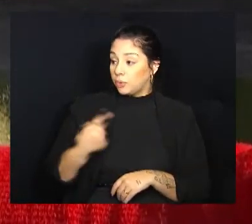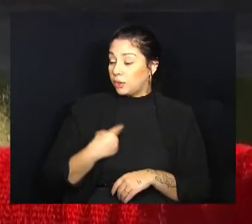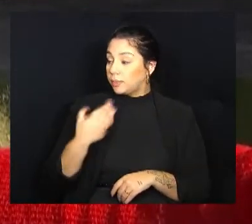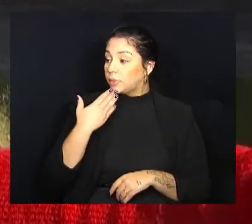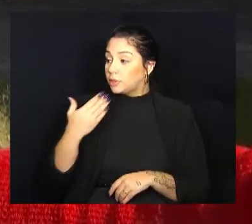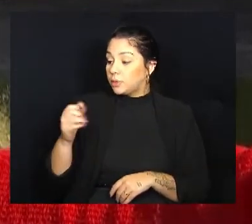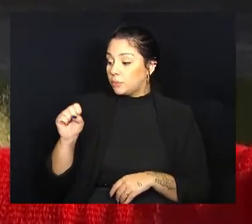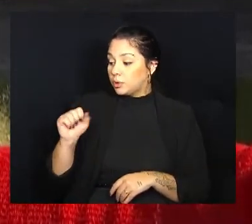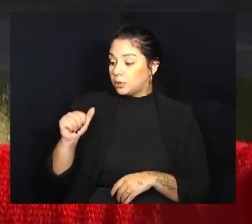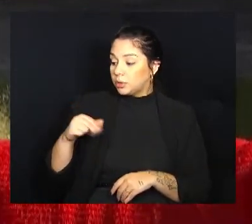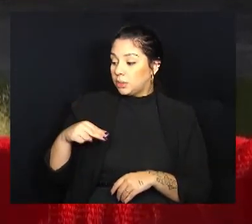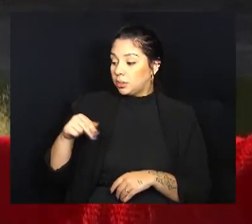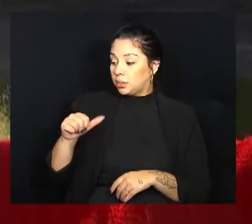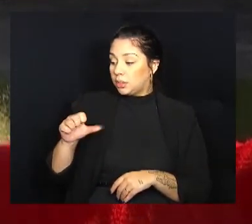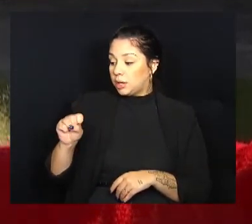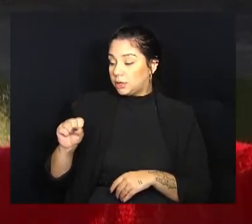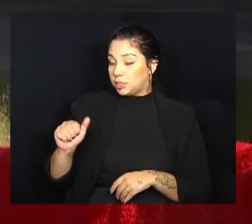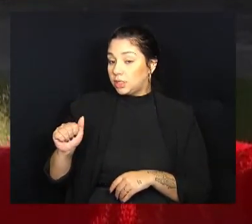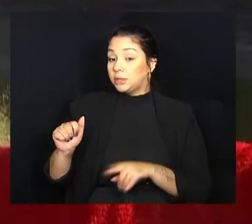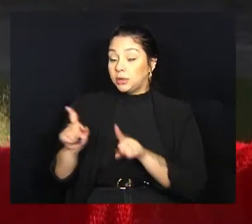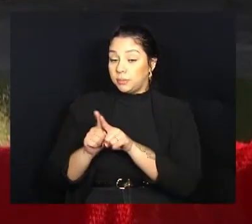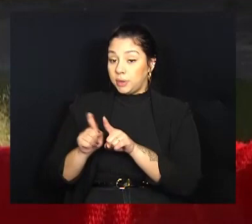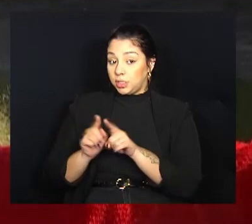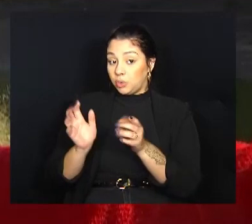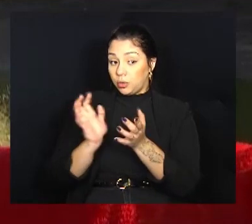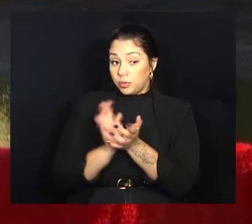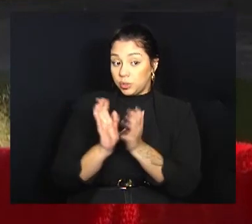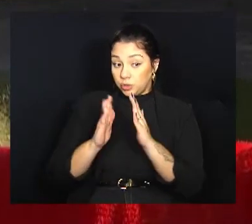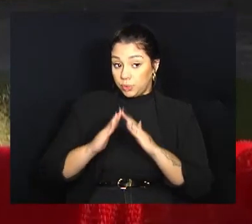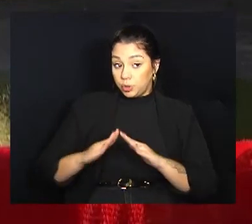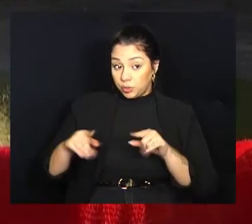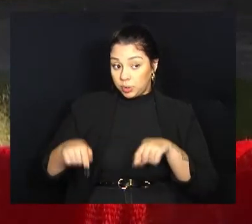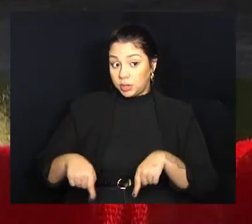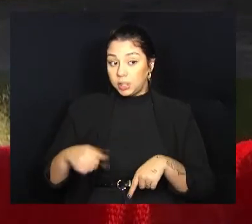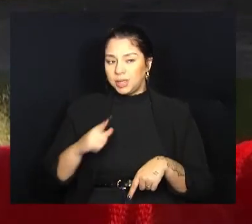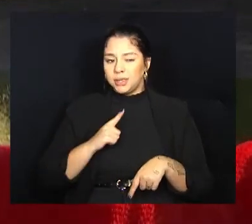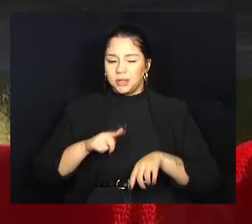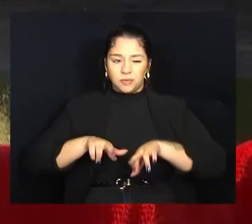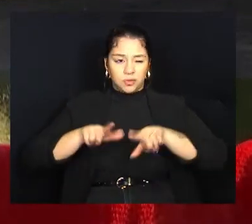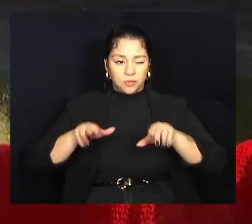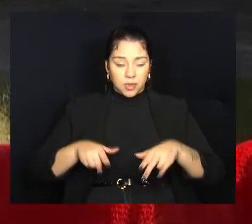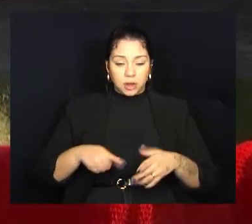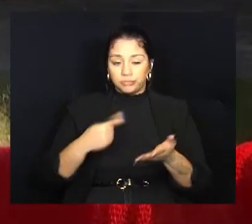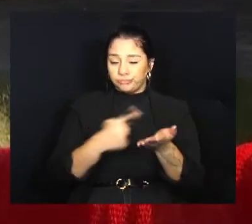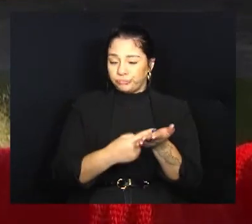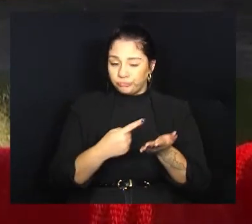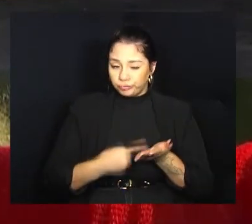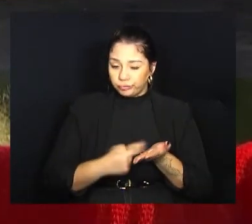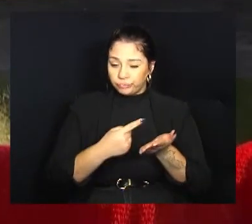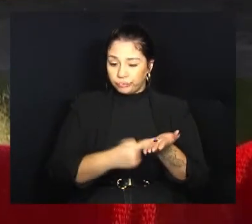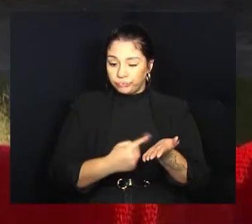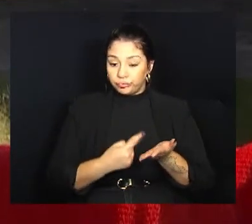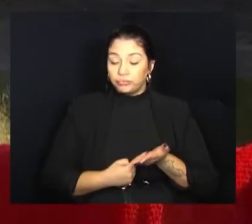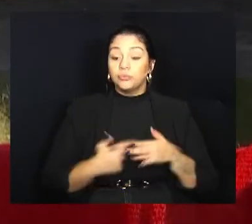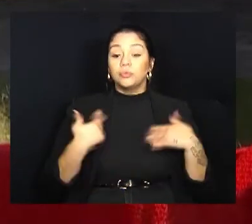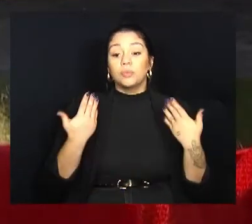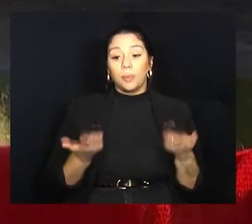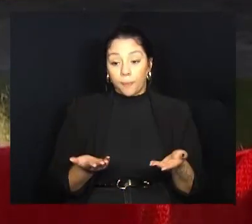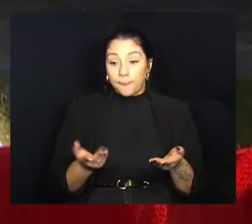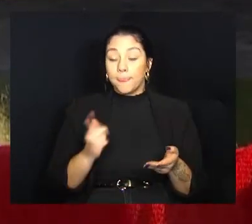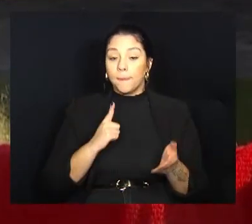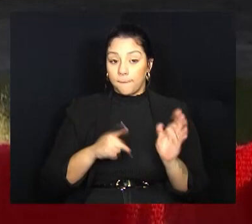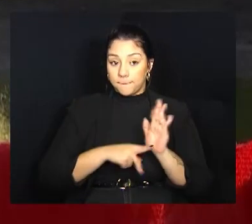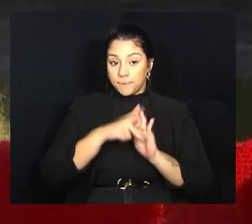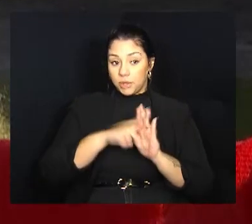com a comissão de moradores daqui do bairro e depois de muitas tratativas foi feito esse